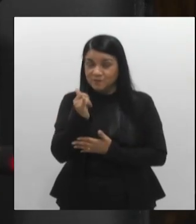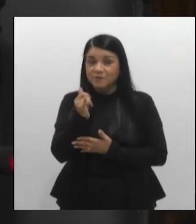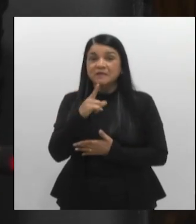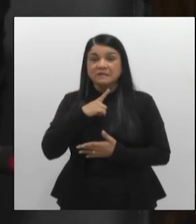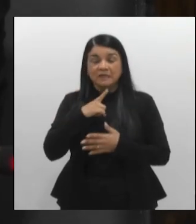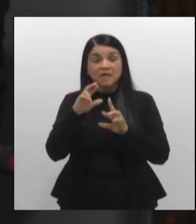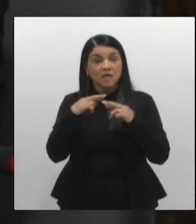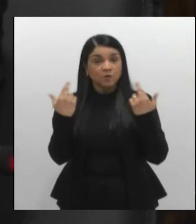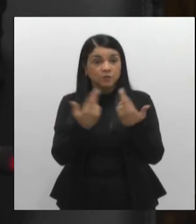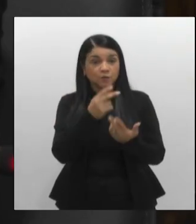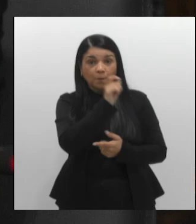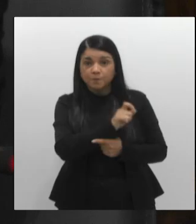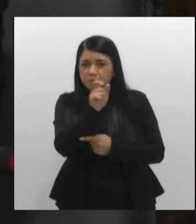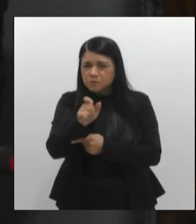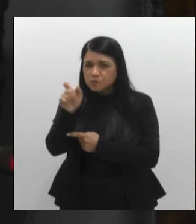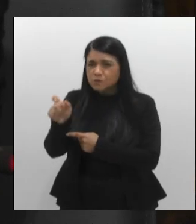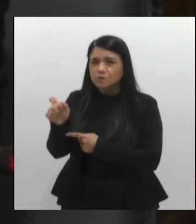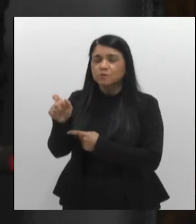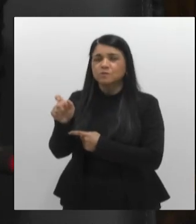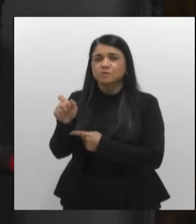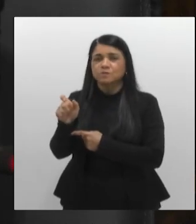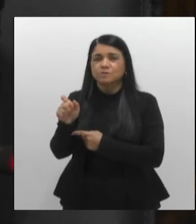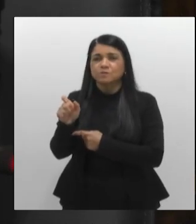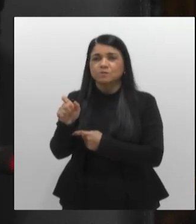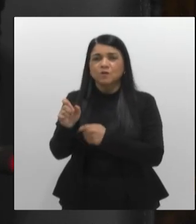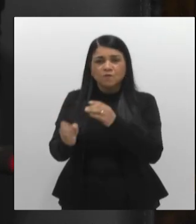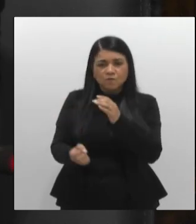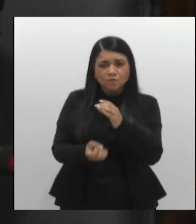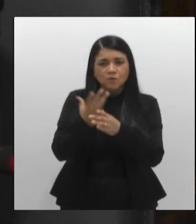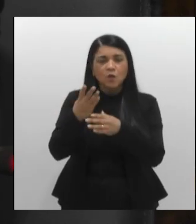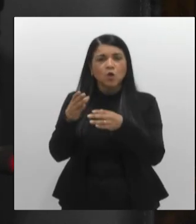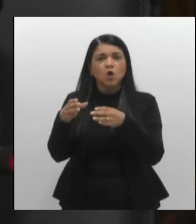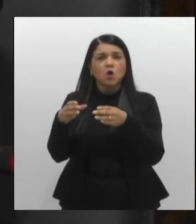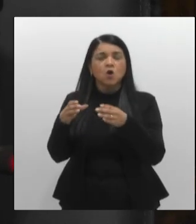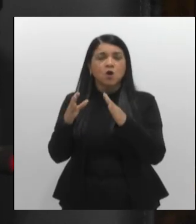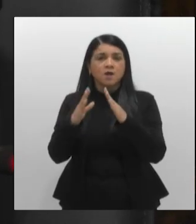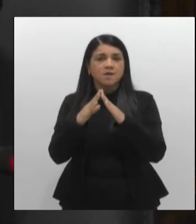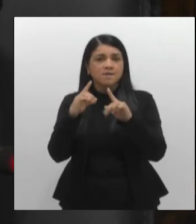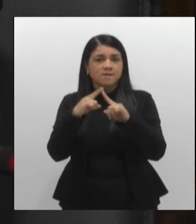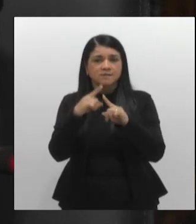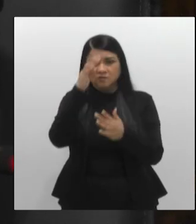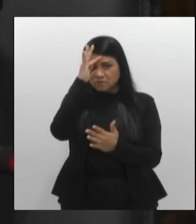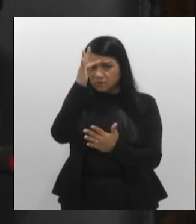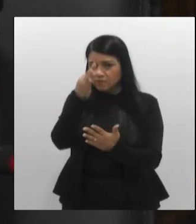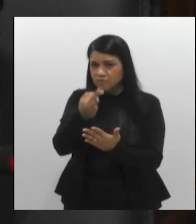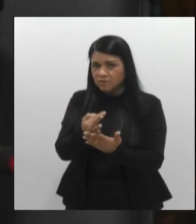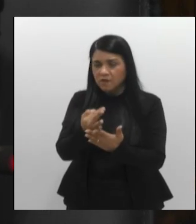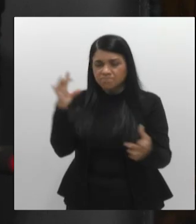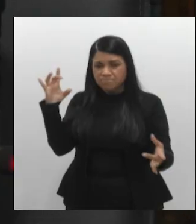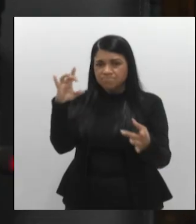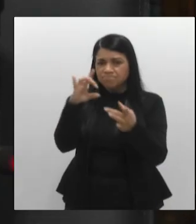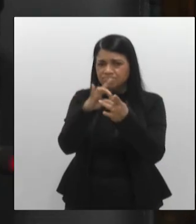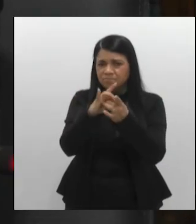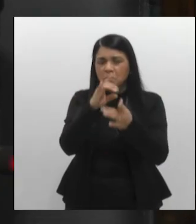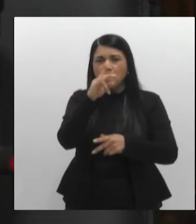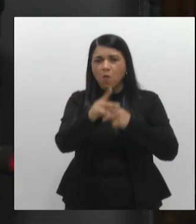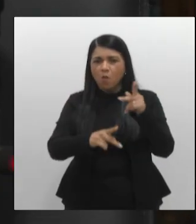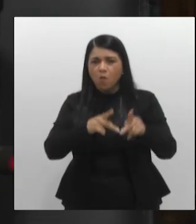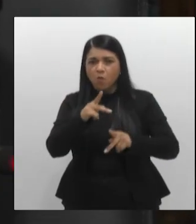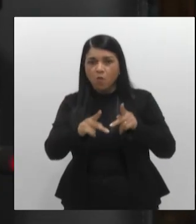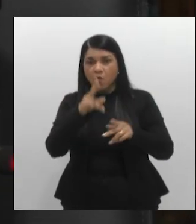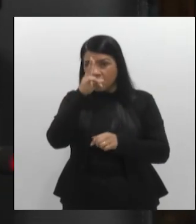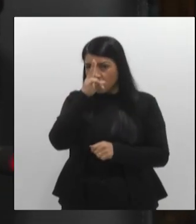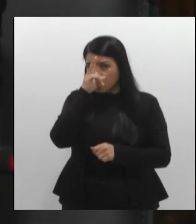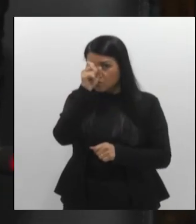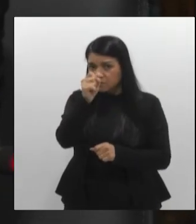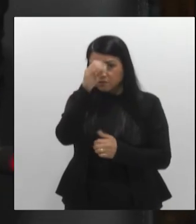reunido pessoas, fundado comunidades de fé, integrado povos, fortalecido